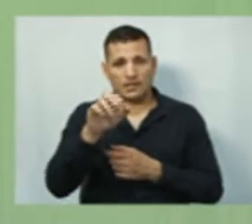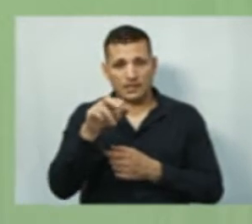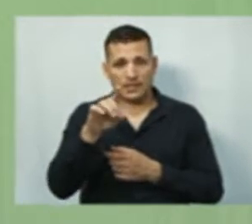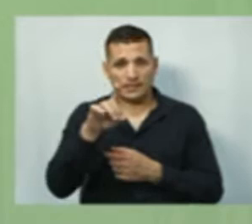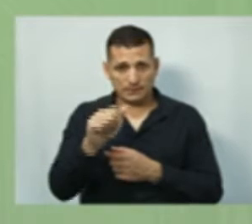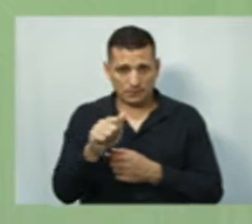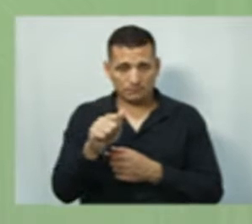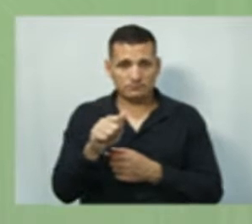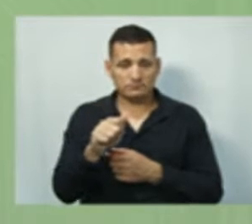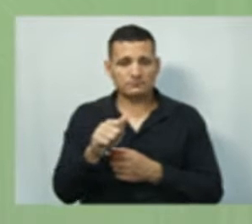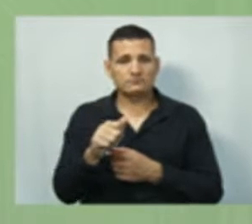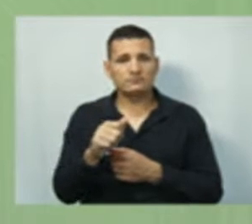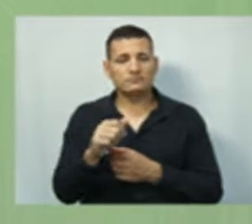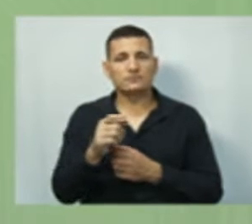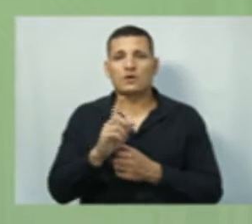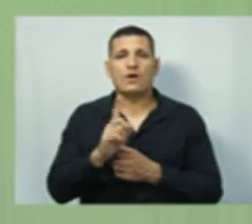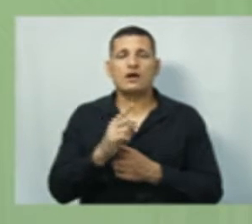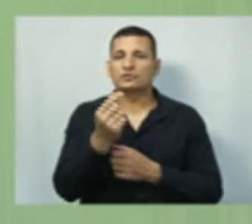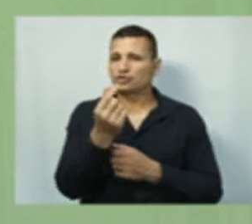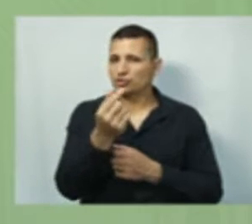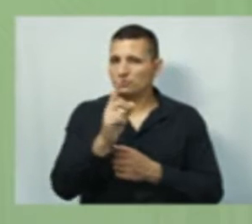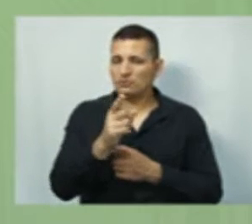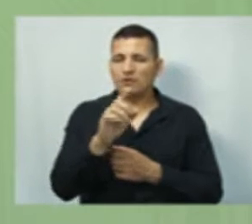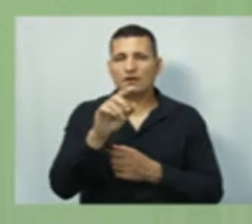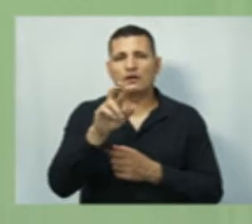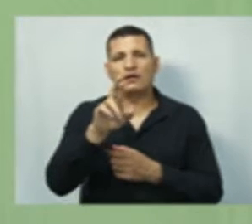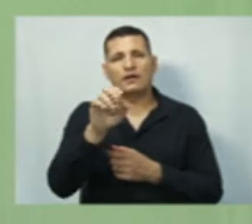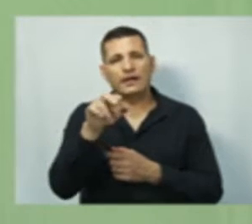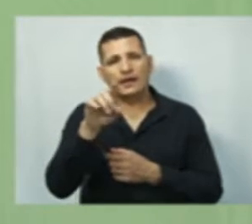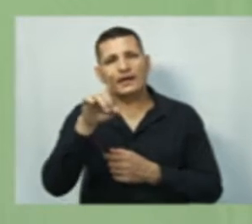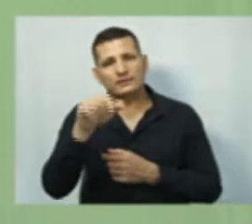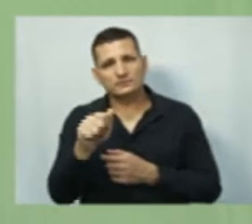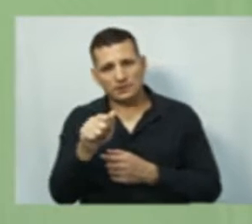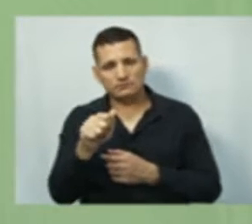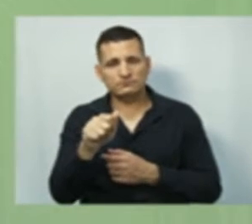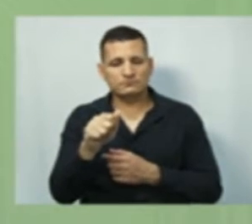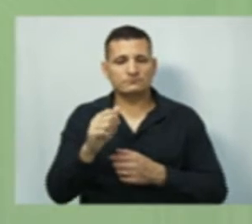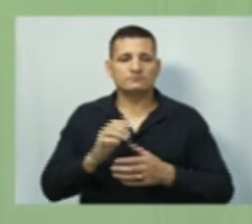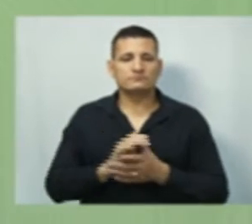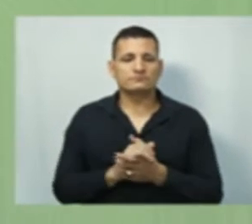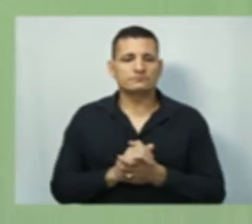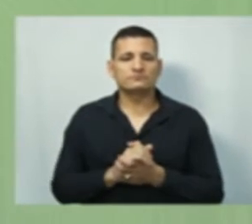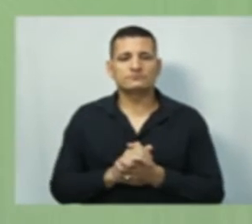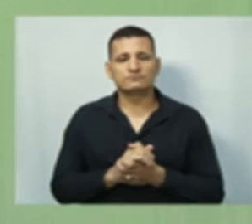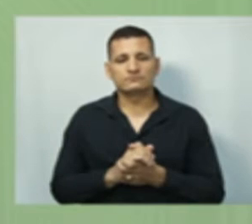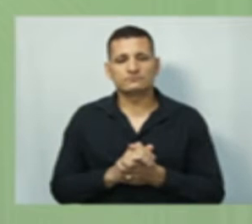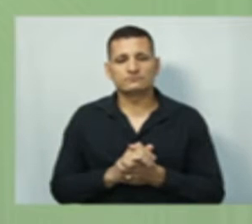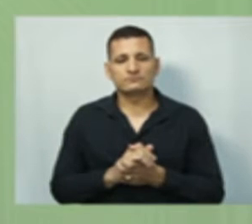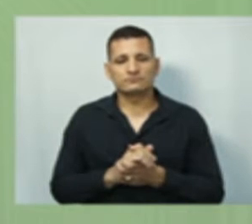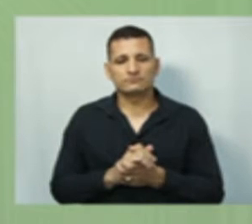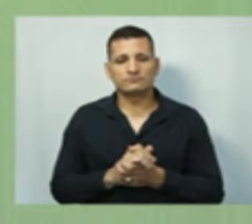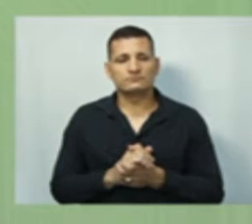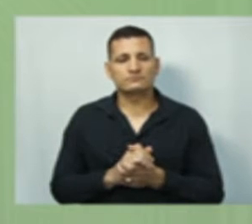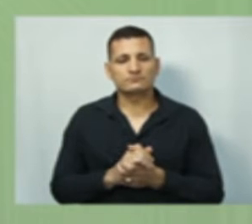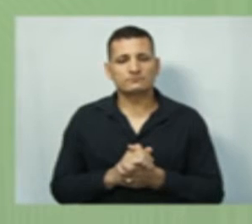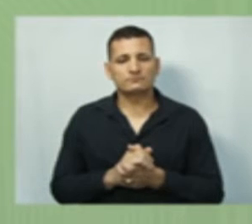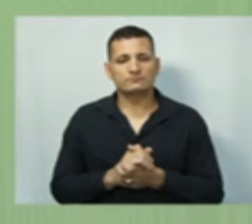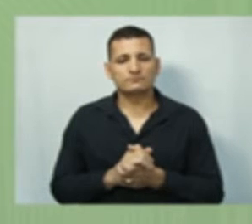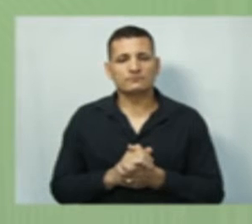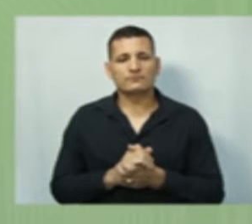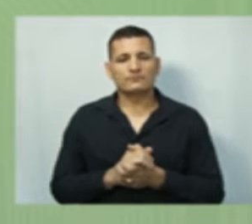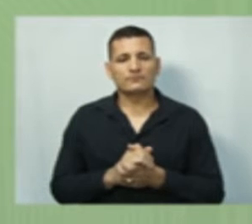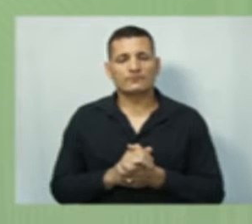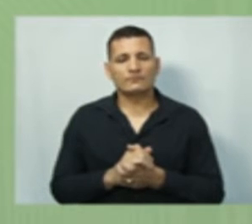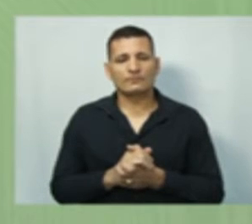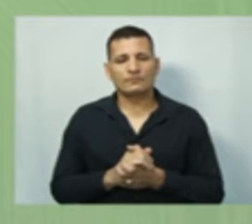A renda, não exatamente o dinheiro, tá, gente? Vamos falar um pouquinho mais sobre isso mais pra frente. O princípio 9 vai falar